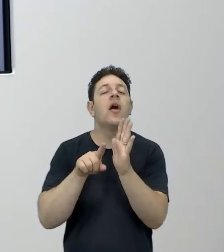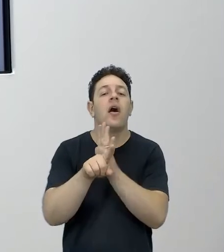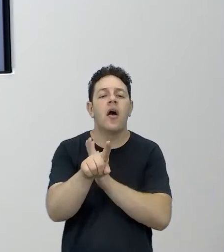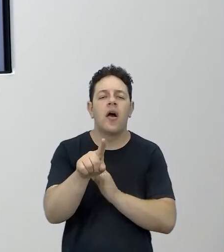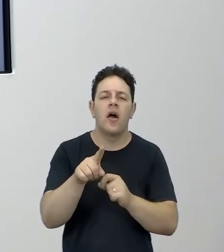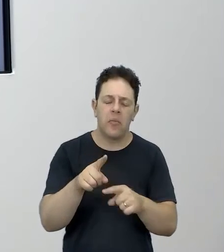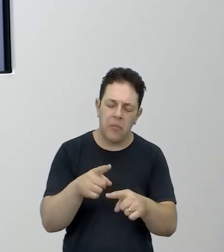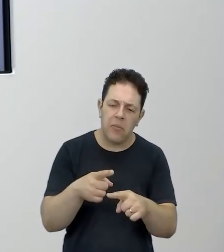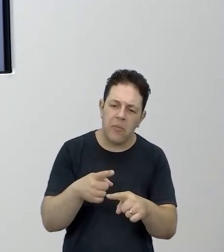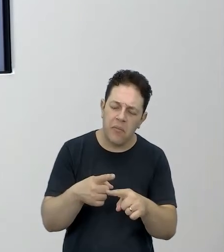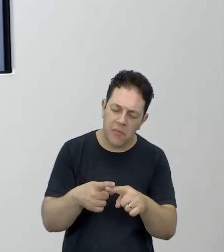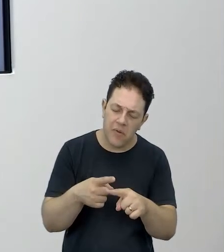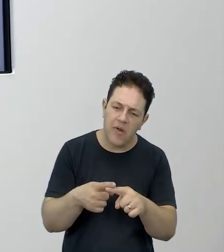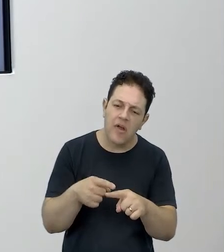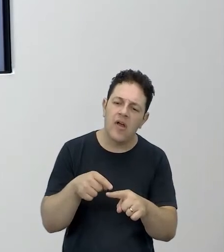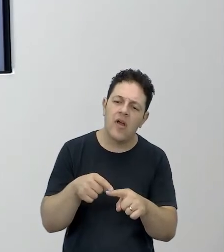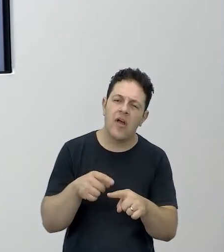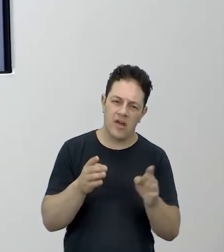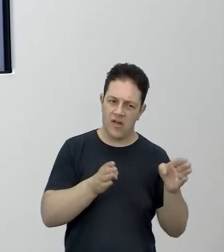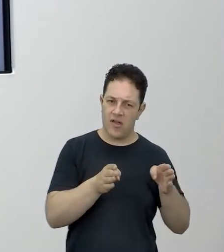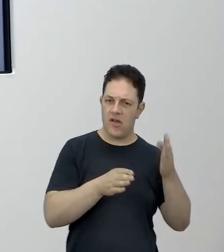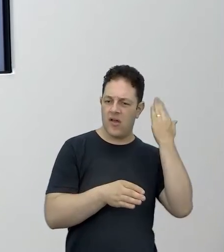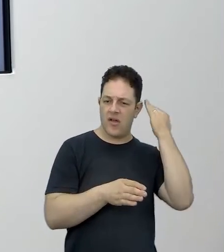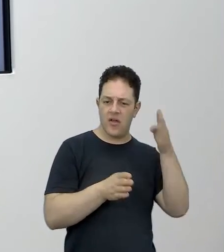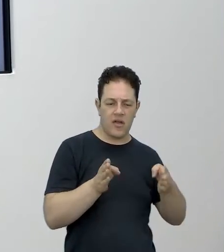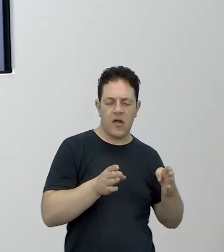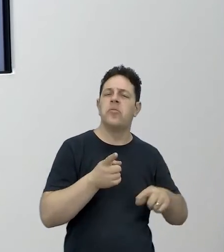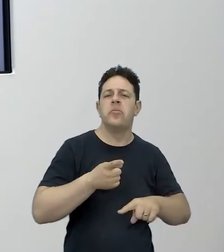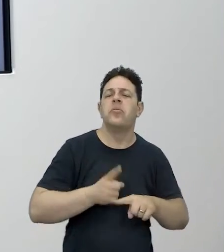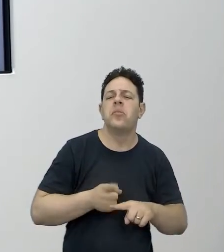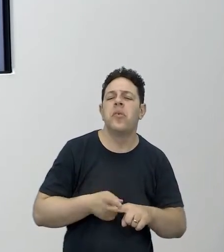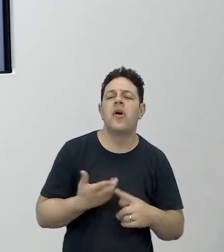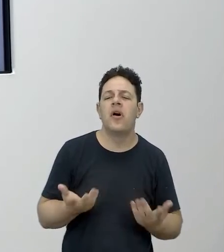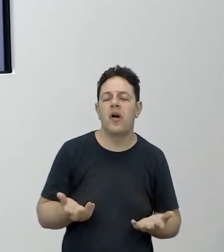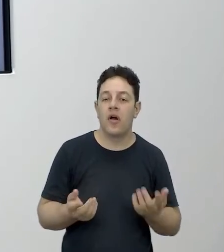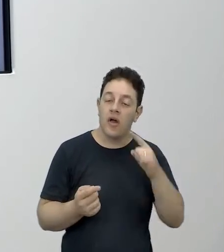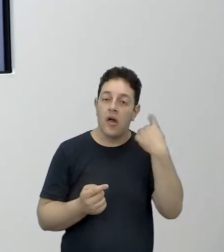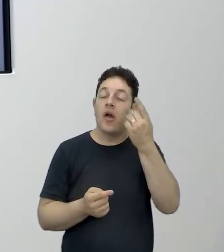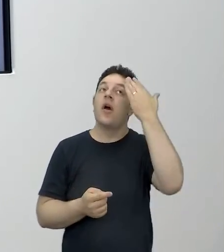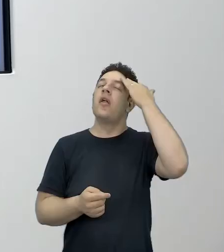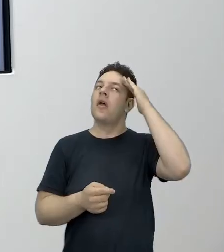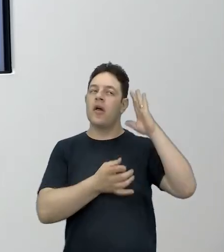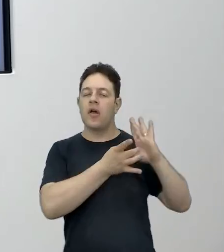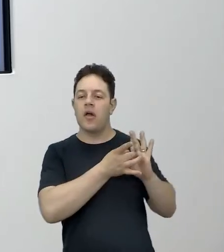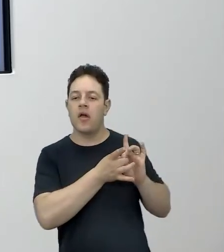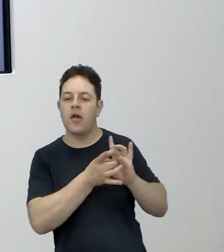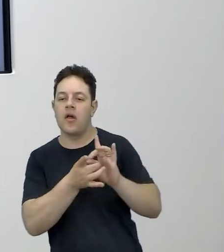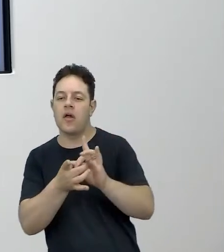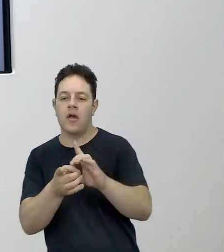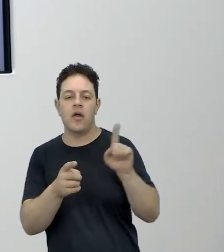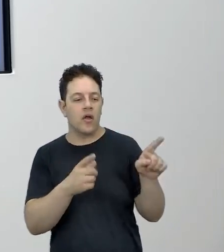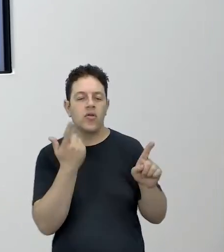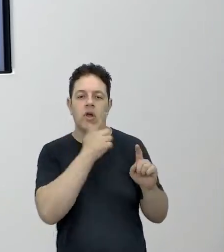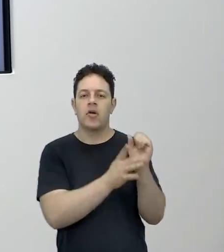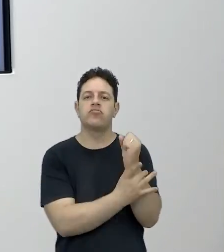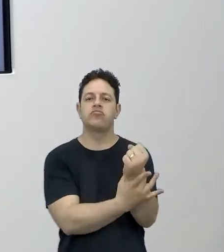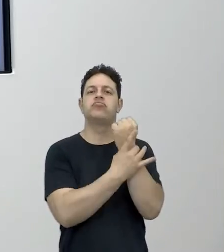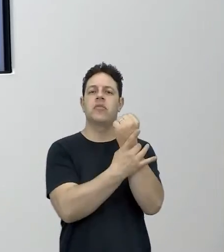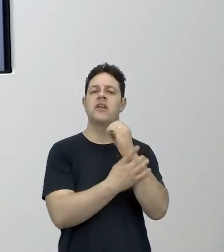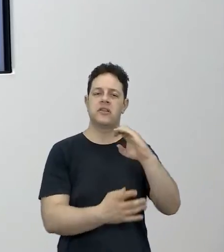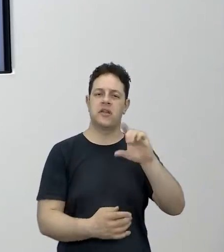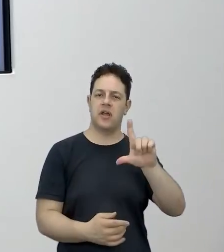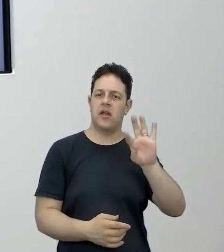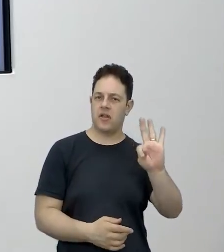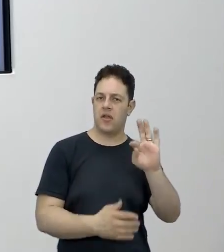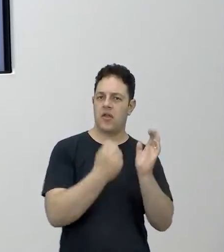quê? Por que nessa época? Como que a gente pode contextualizar esse ambiente que garantiu a